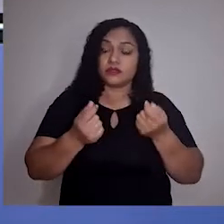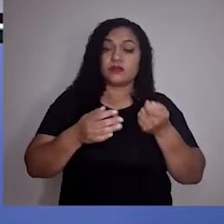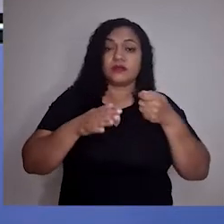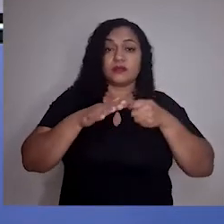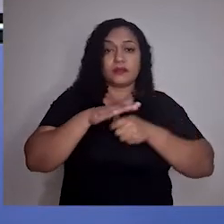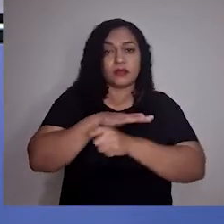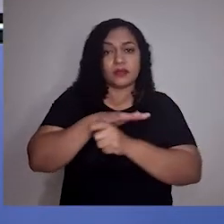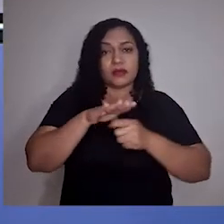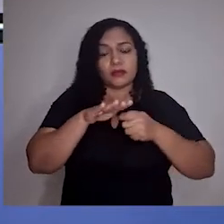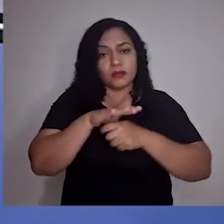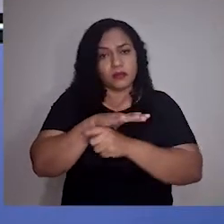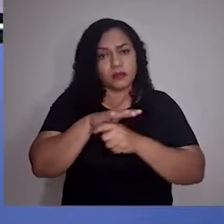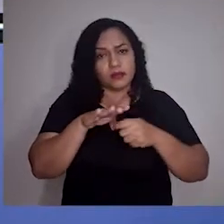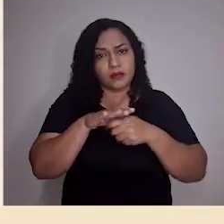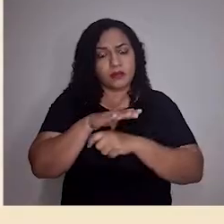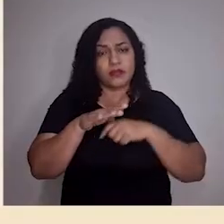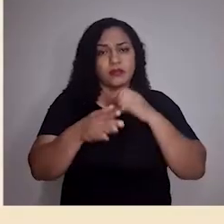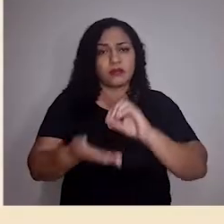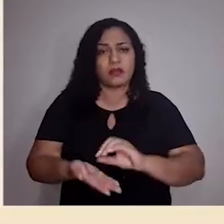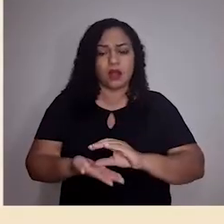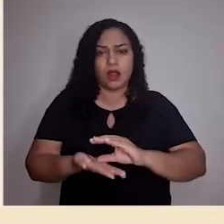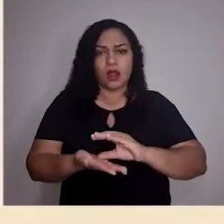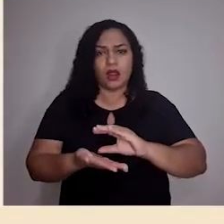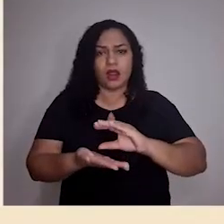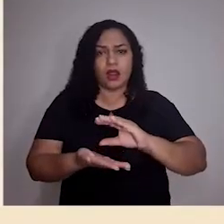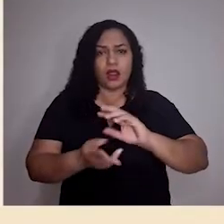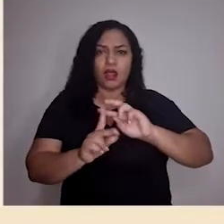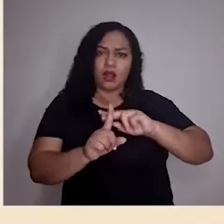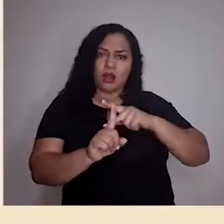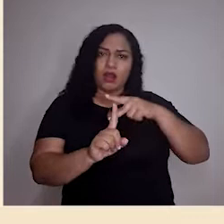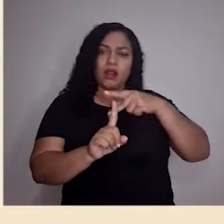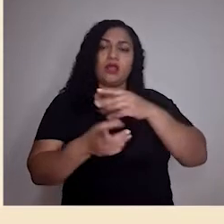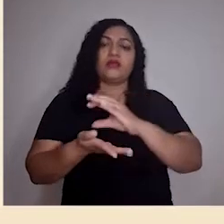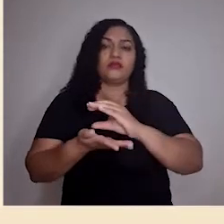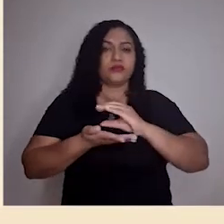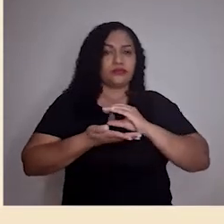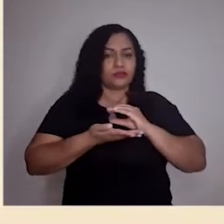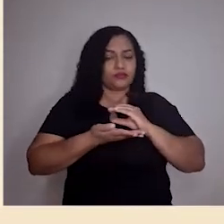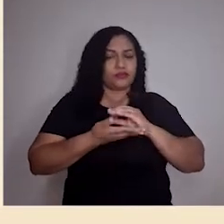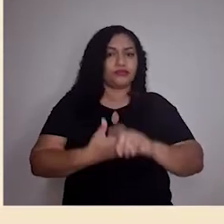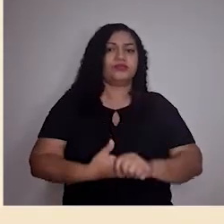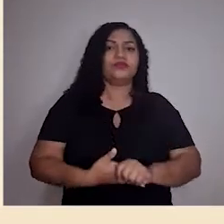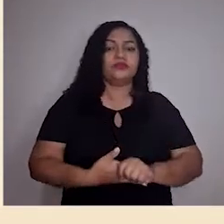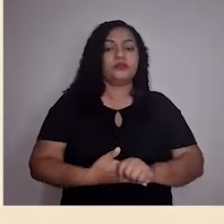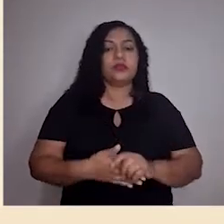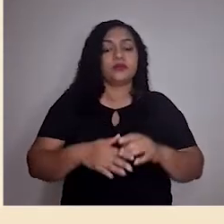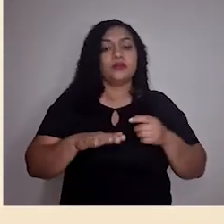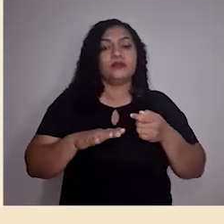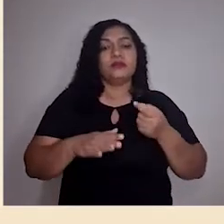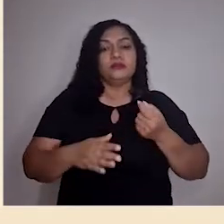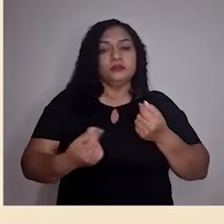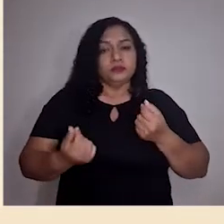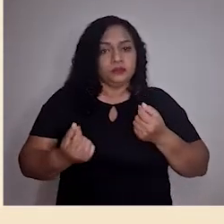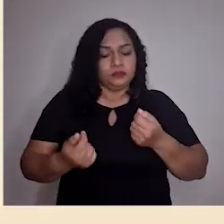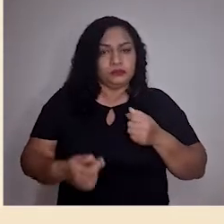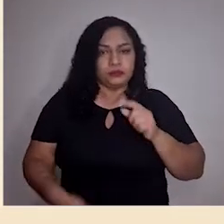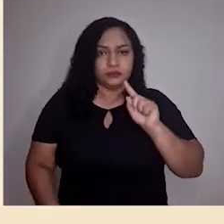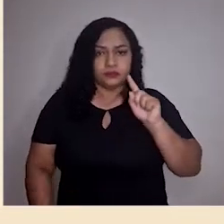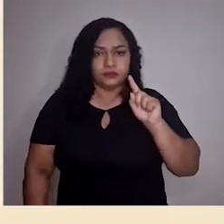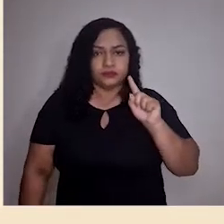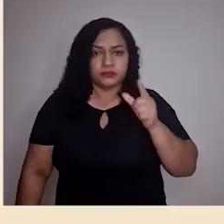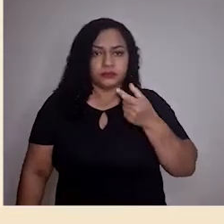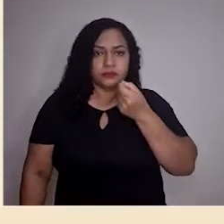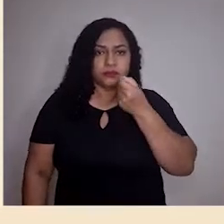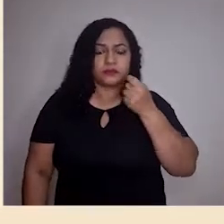juros compostos. Então, uma aplicação de R$10.000 no regime de juros compostos é